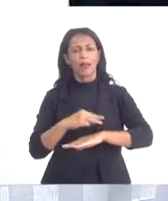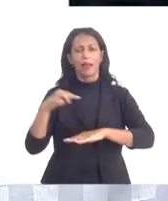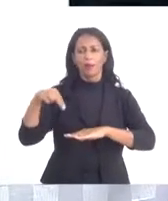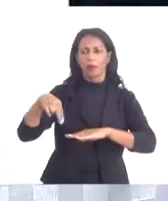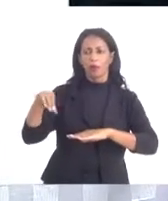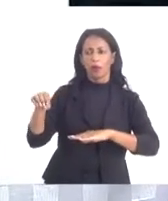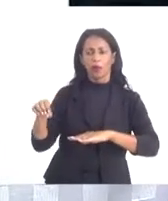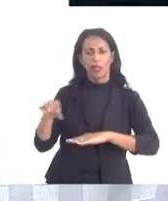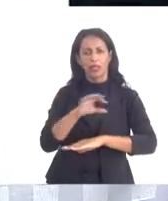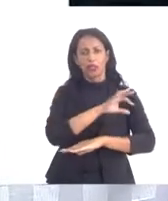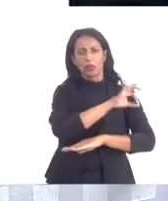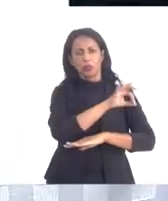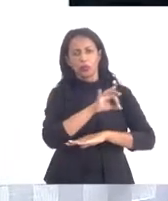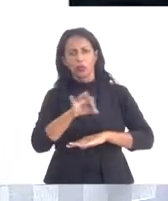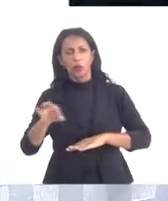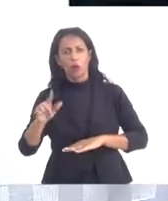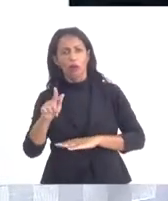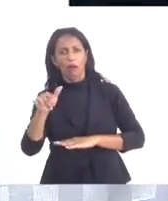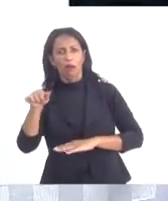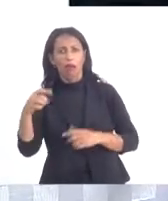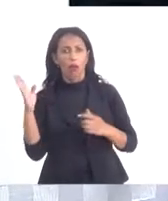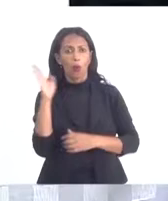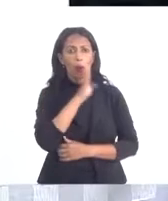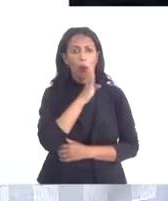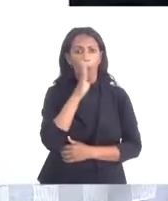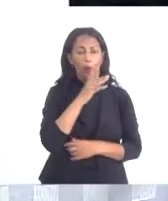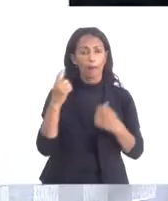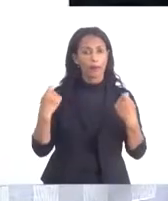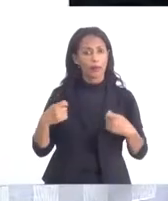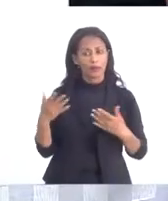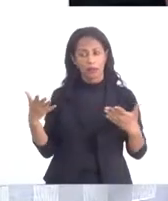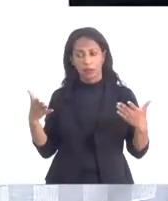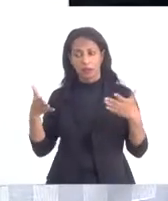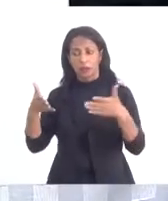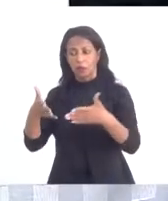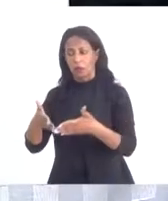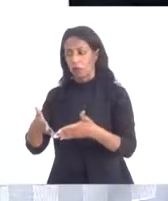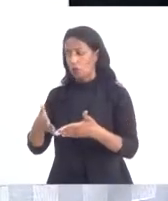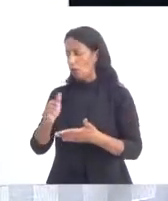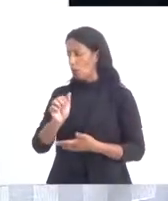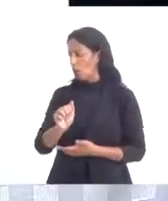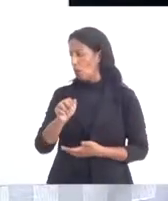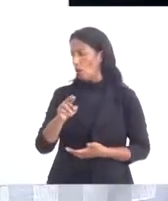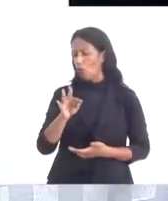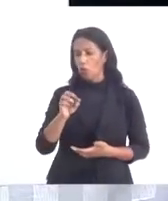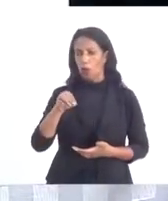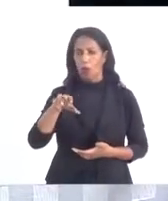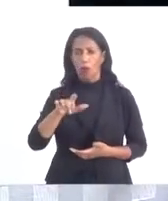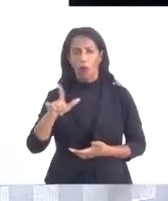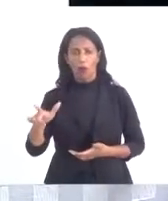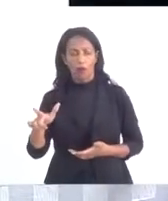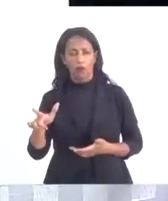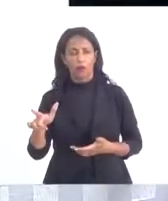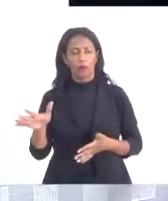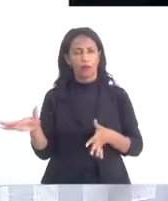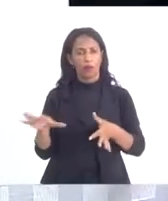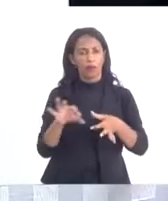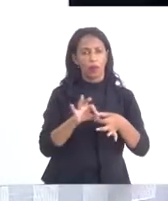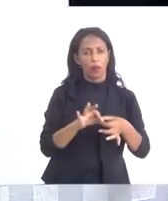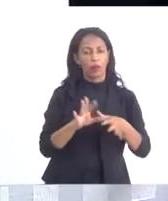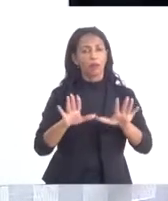uma necessidade urgente, não só para o automóvel, para o gás natural veicular, o GNV,